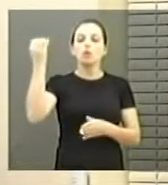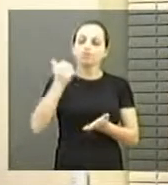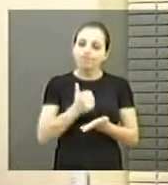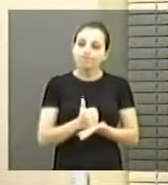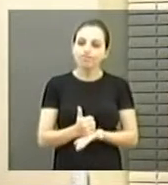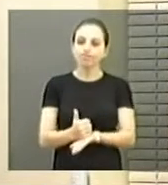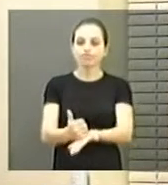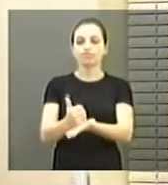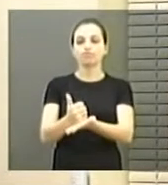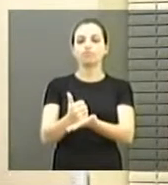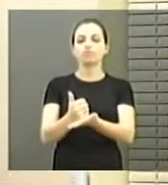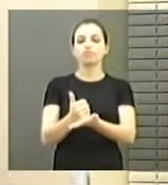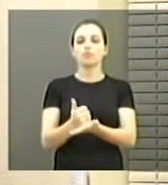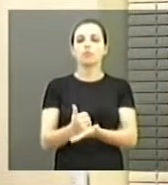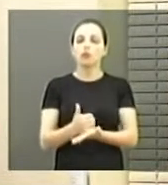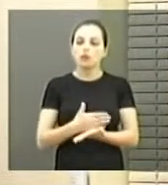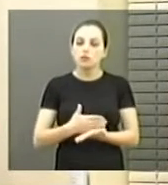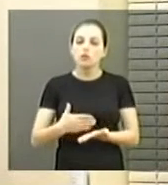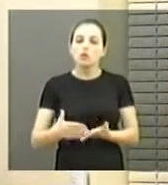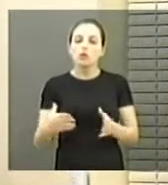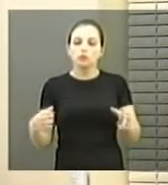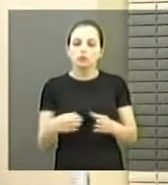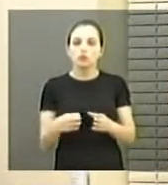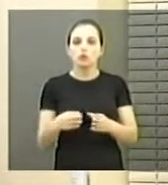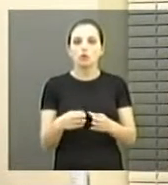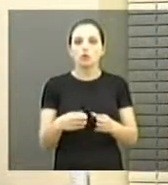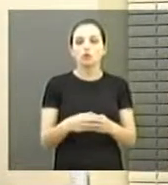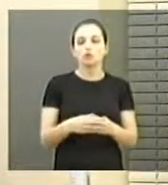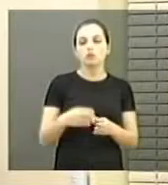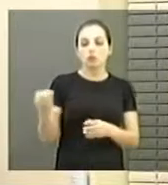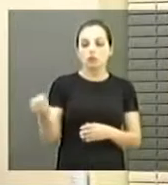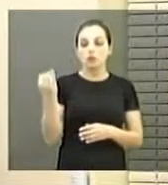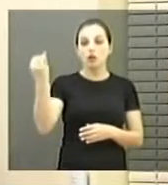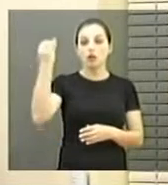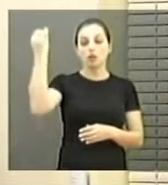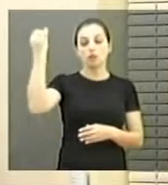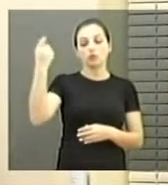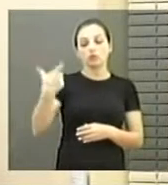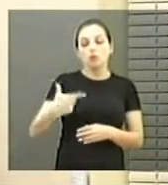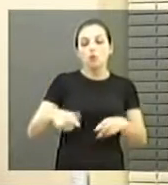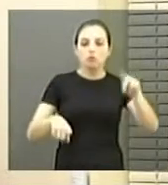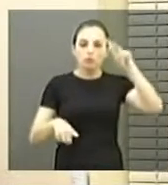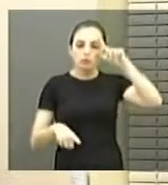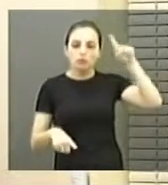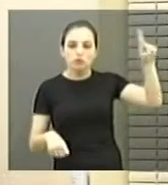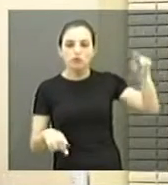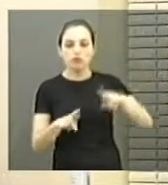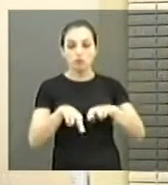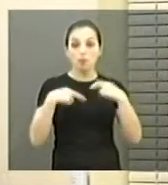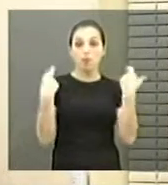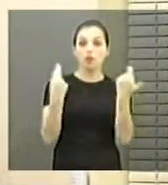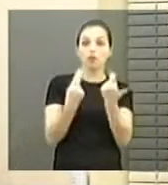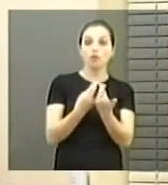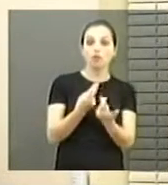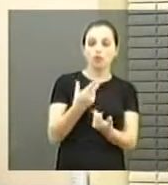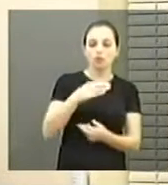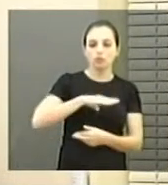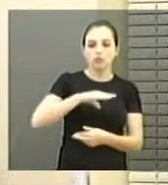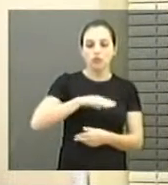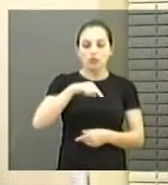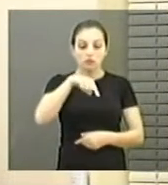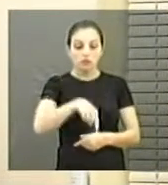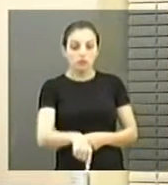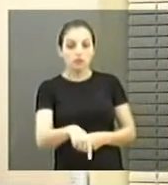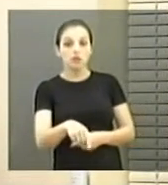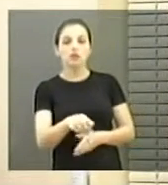apoio a essas iniciativas do Conselho, que têm sido da maior importância. Outro dia, houve a reunião de várias cidades aqui na